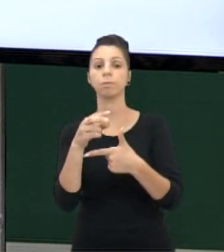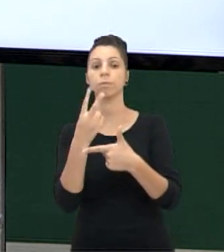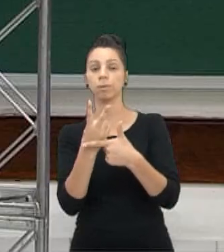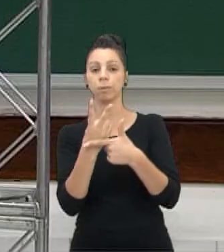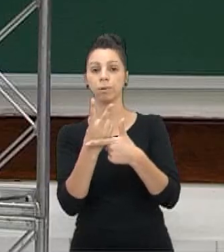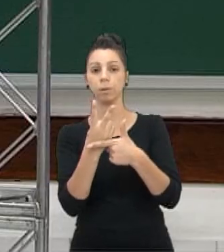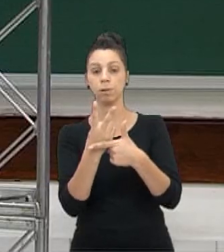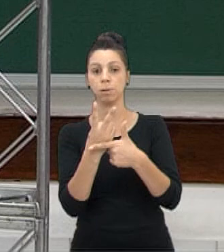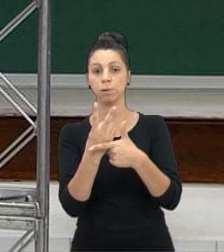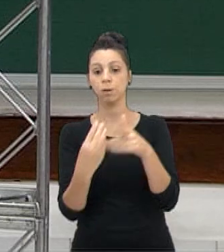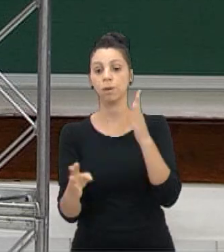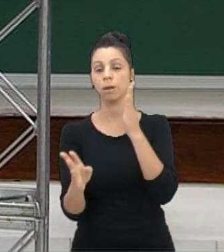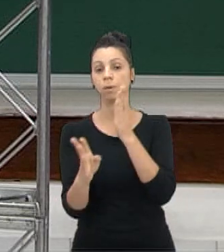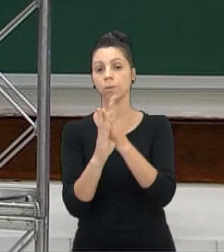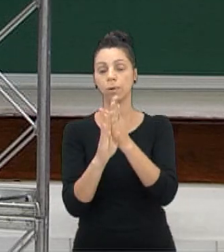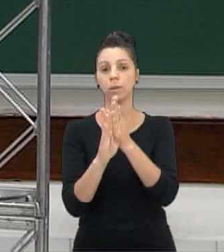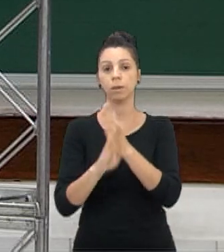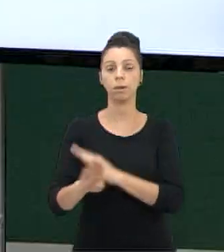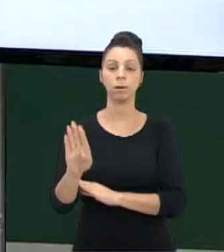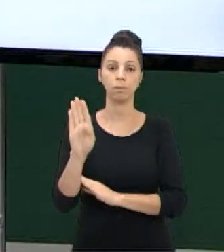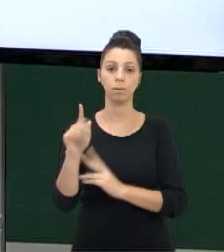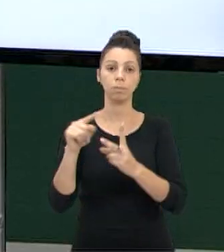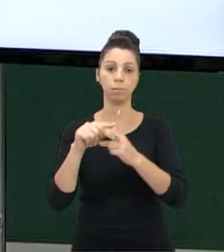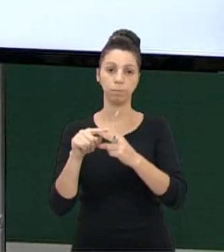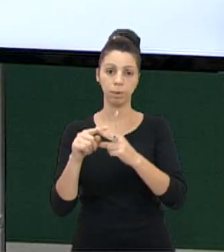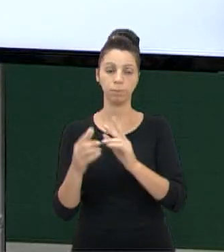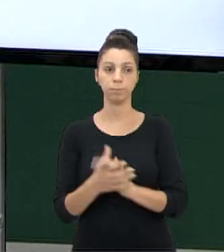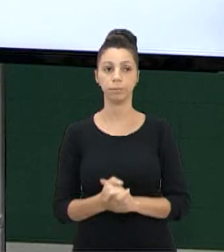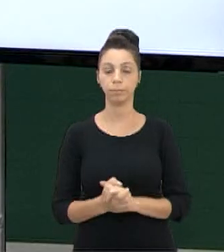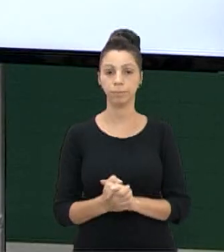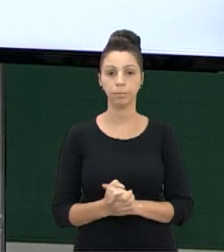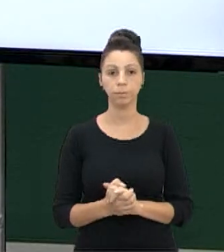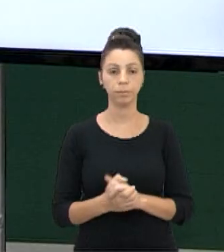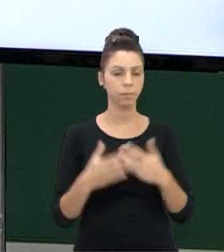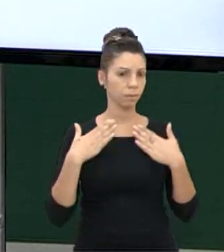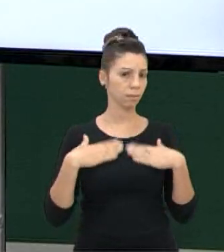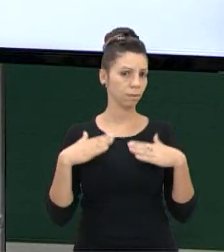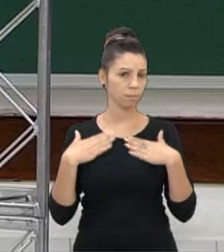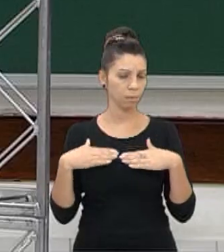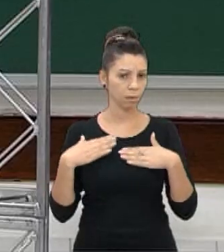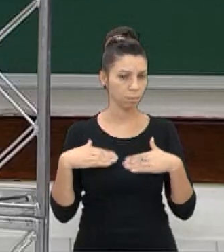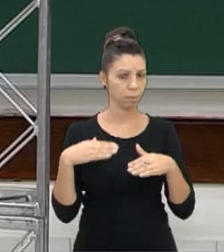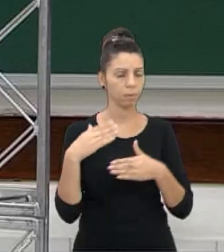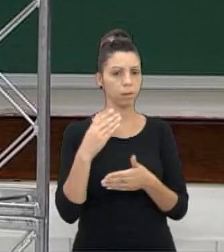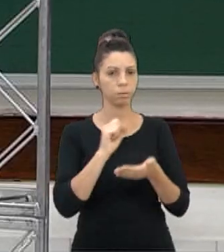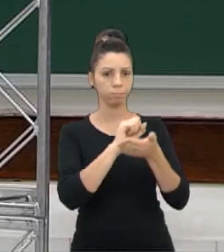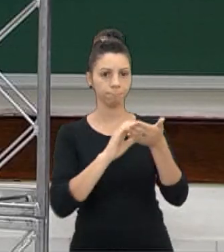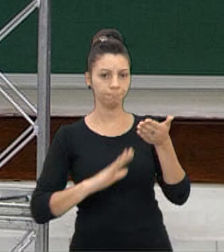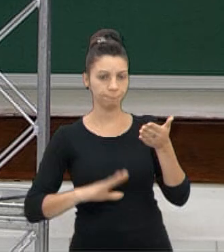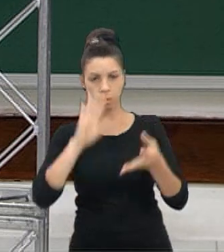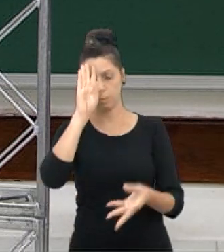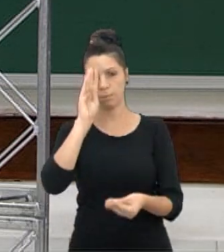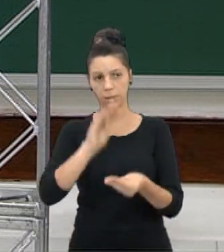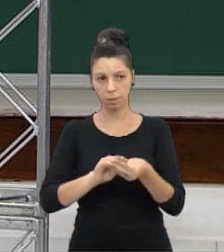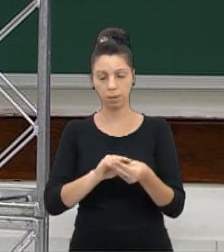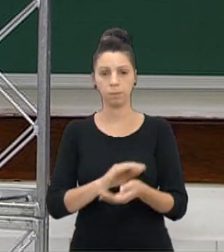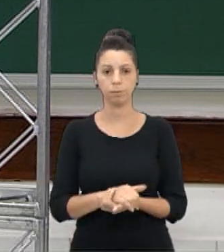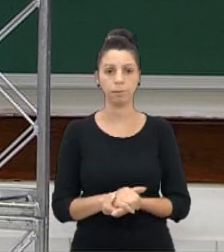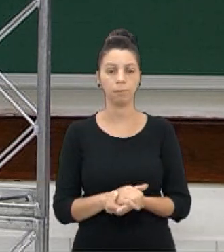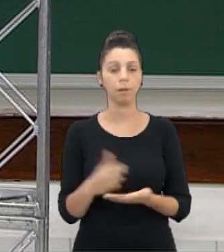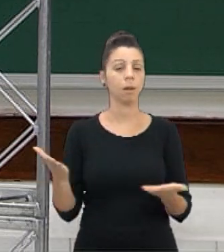amores? Isso é muito tranquilo quando a gente consegue entender em forma de exercício, tá? Então,